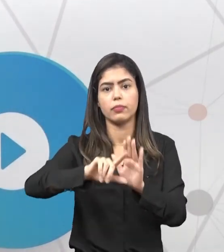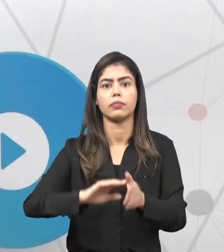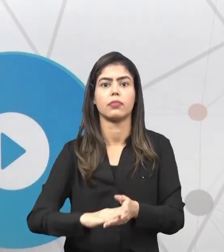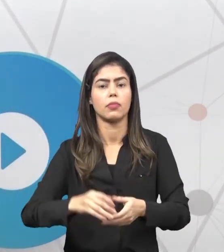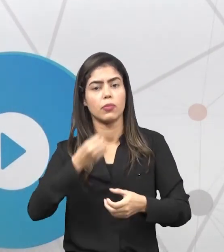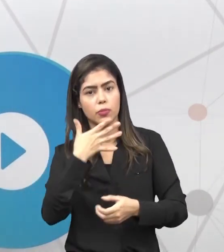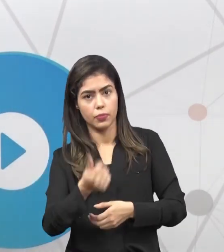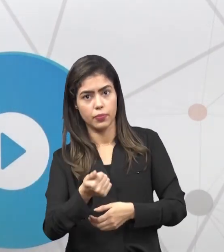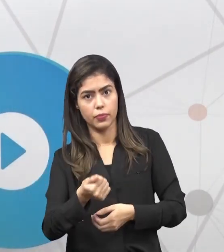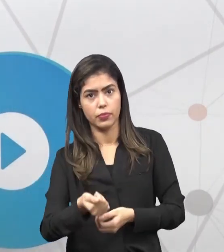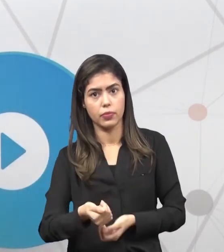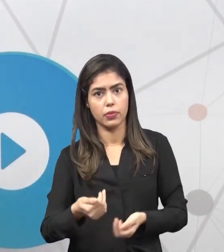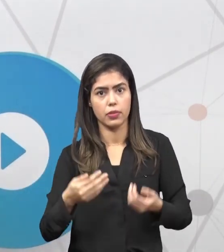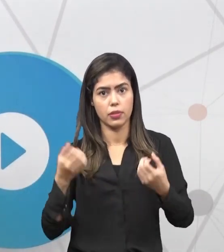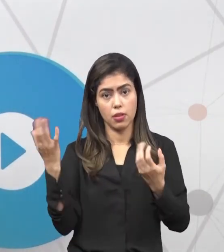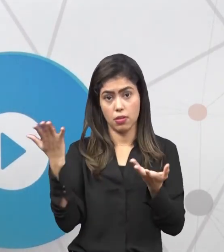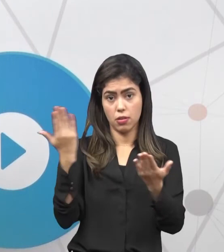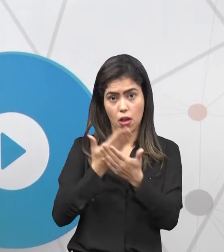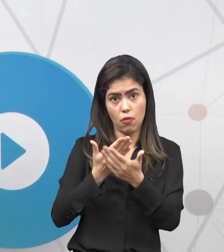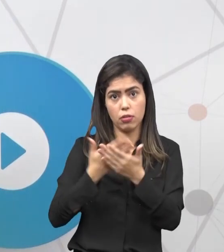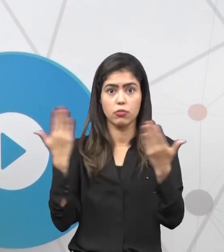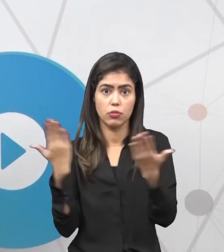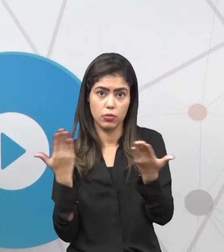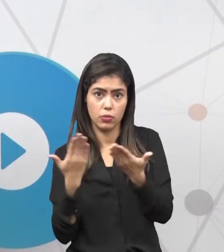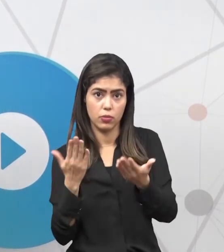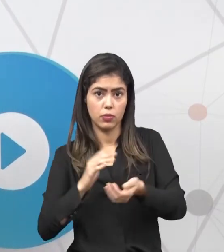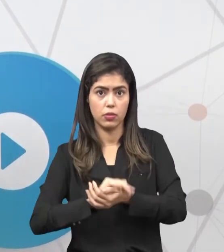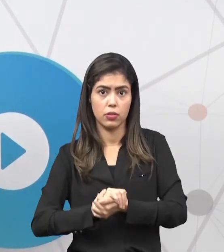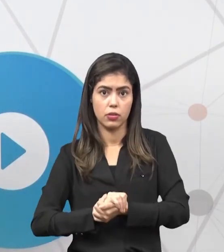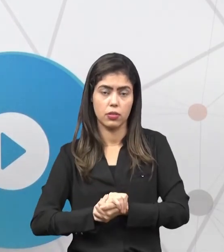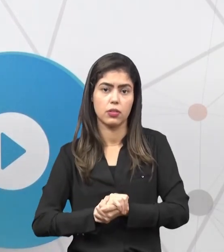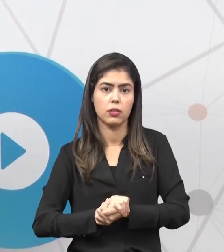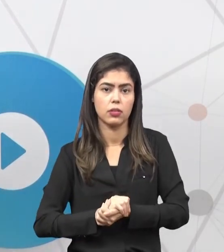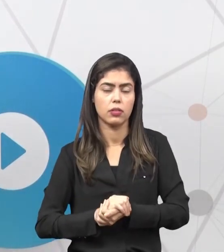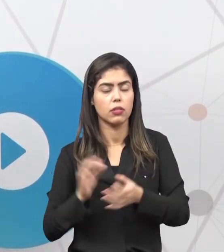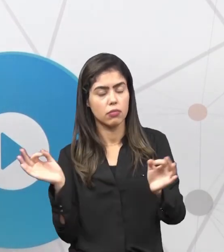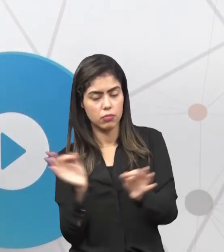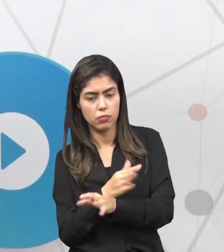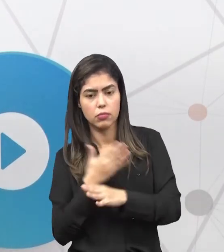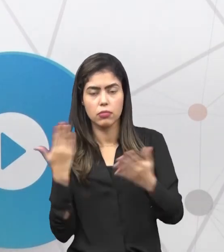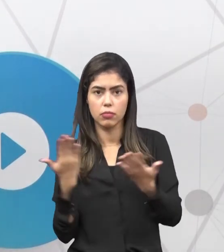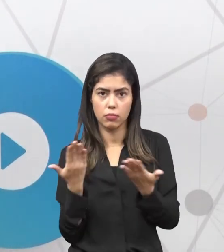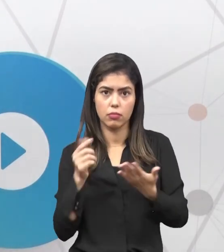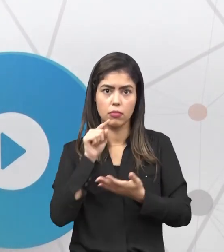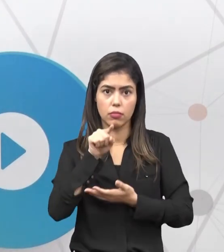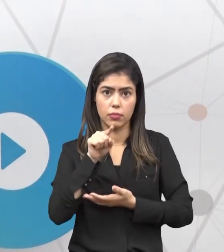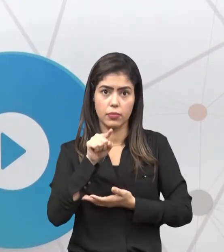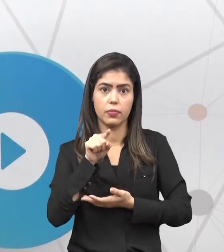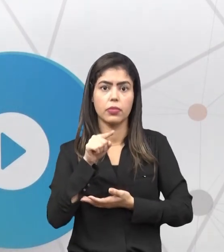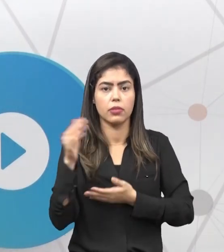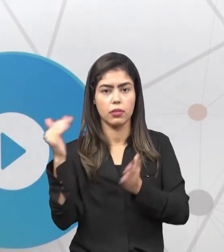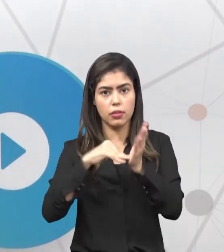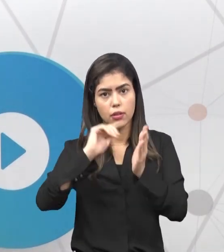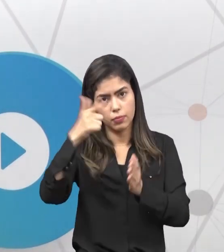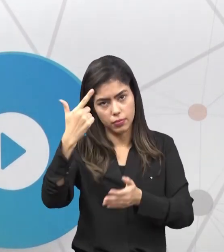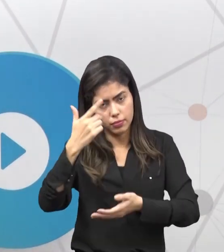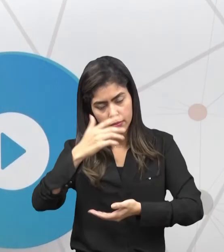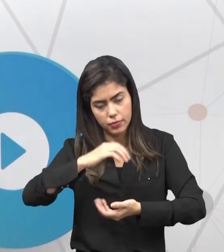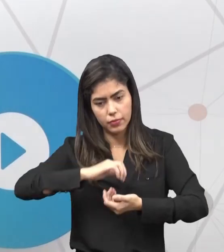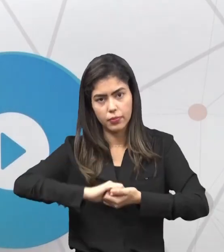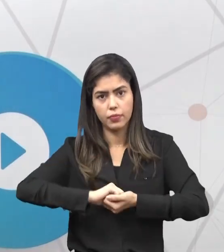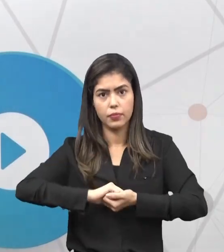Muito bem, pessoal, né, essa foi a nossa aula de hoje, né, então nós encerramos neste momento e até a próxima.